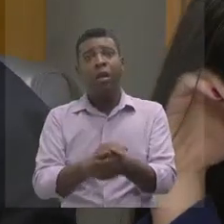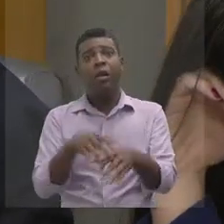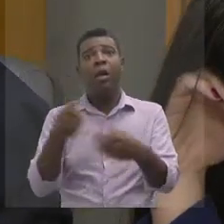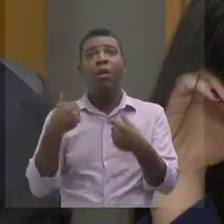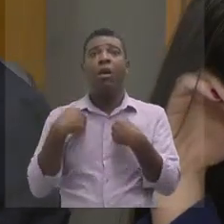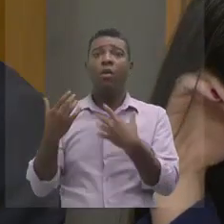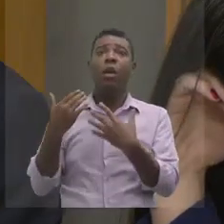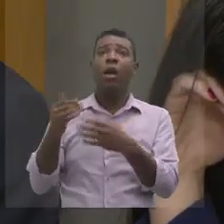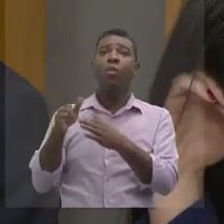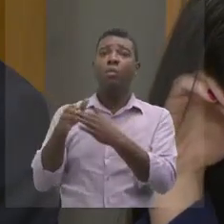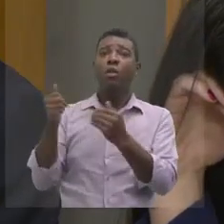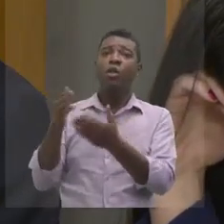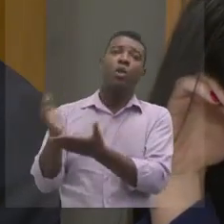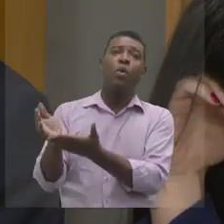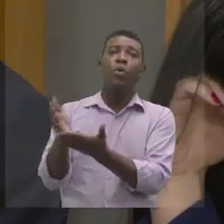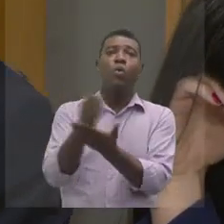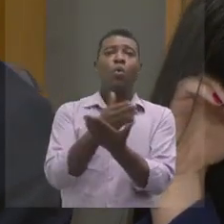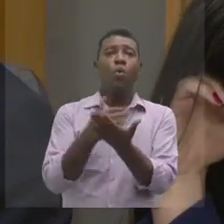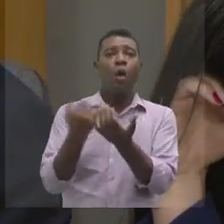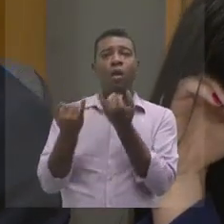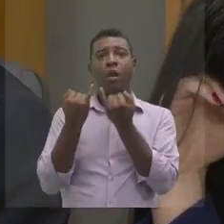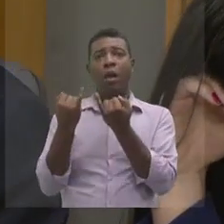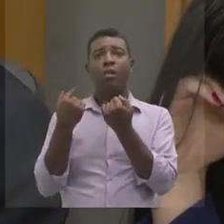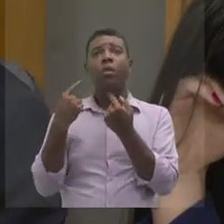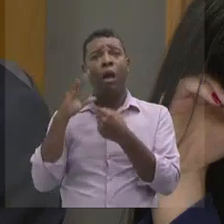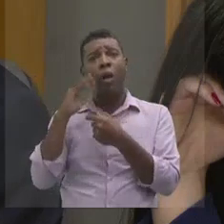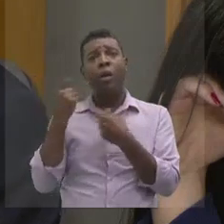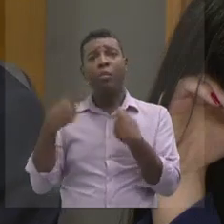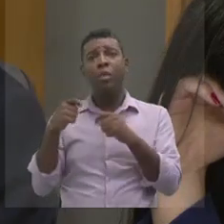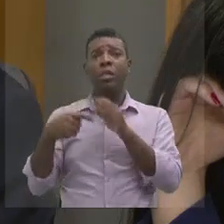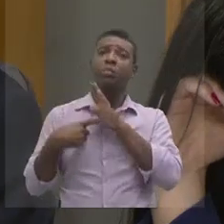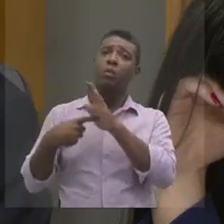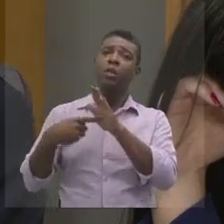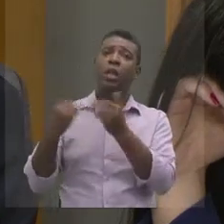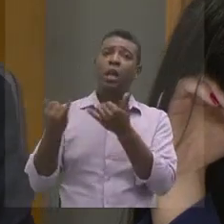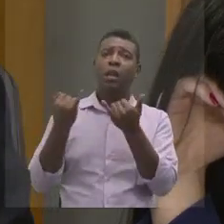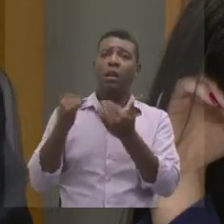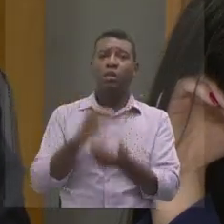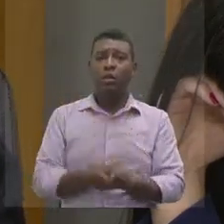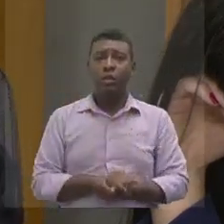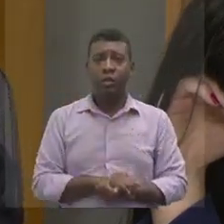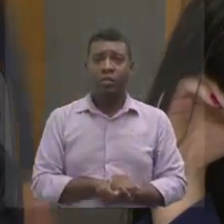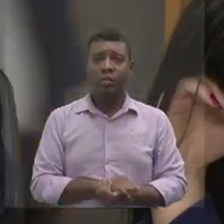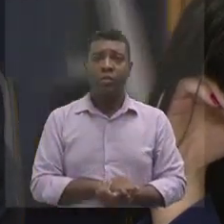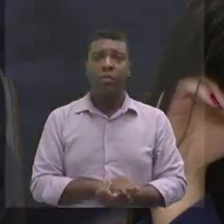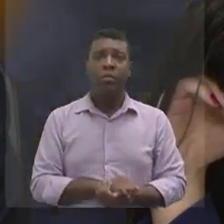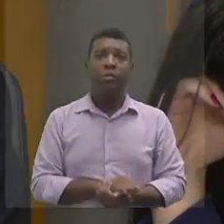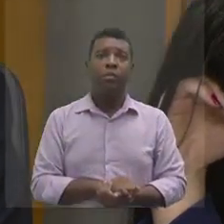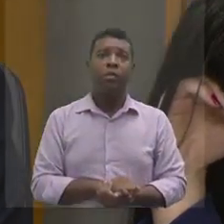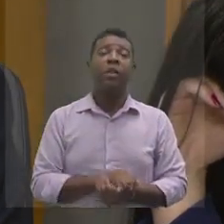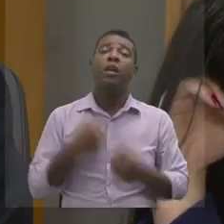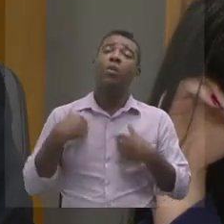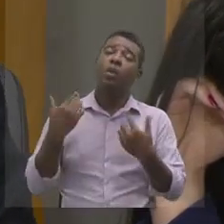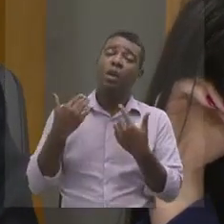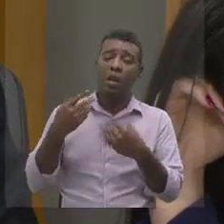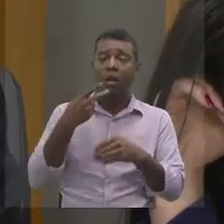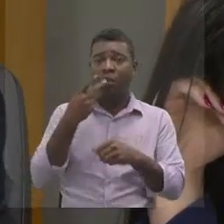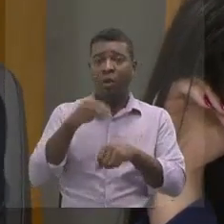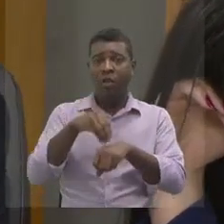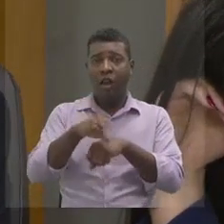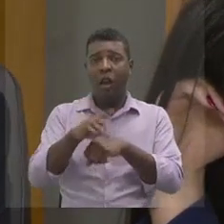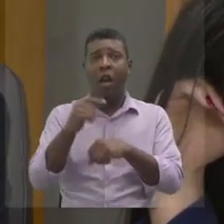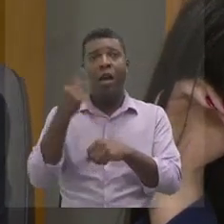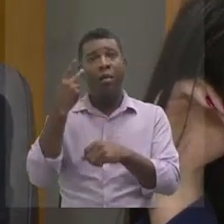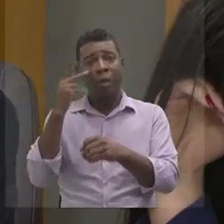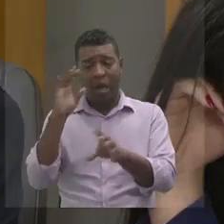ele para levantar esses dados sabe porque acho que precisa demonstrar esses dados Então eu queria só fazer essa colocação e concluindo